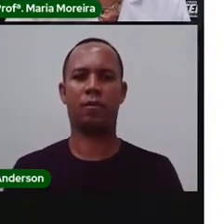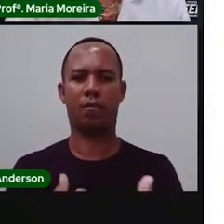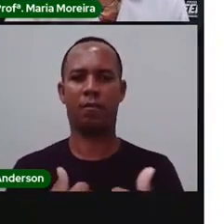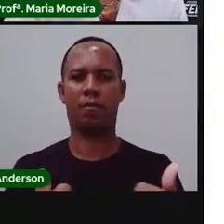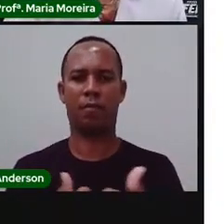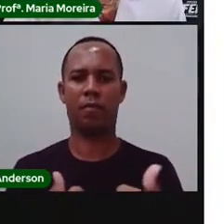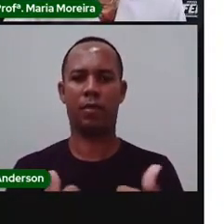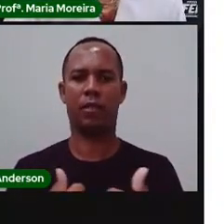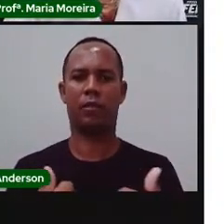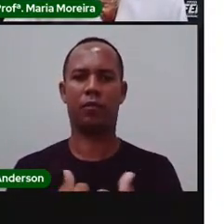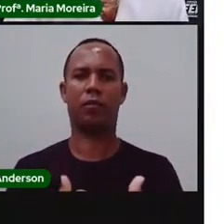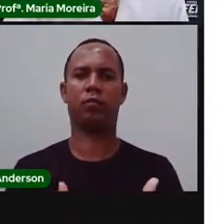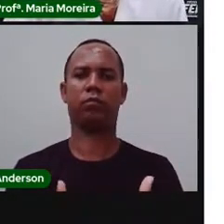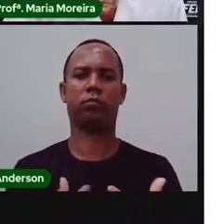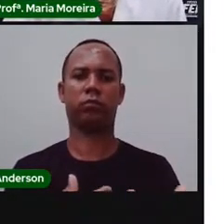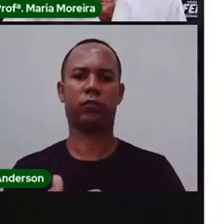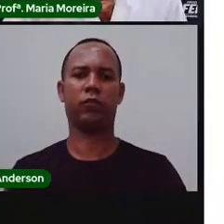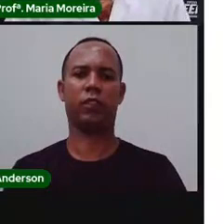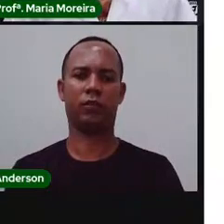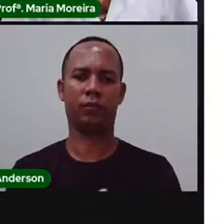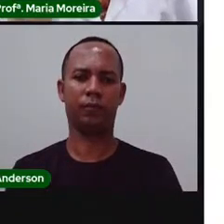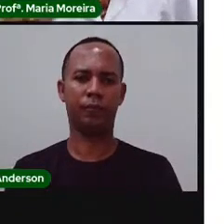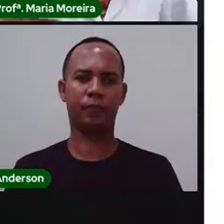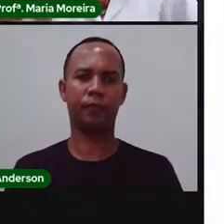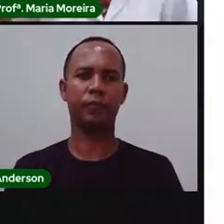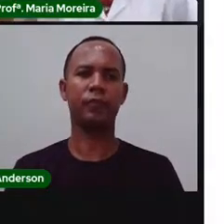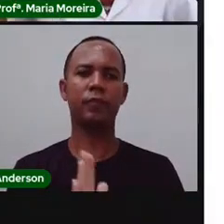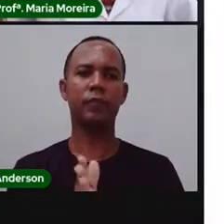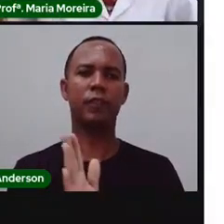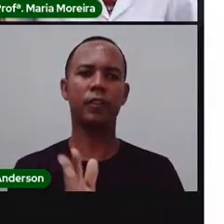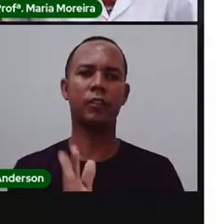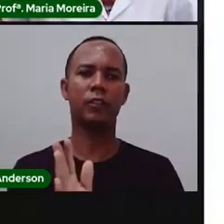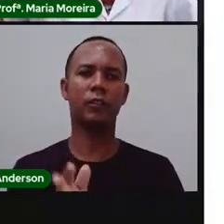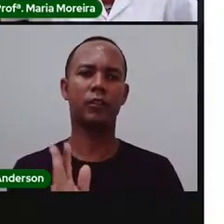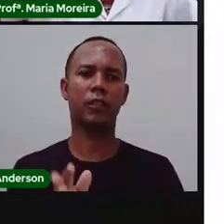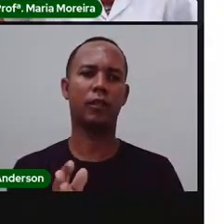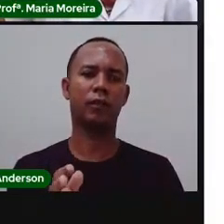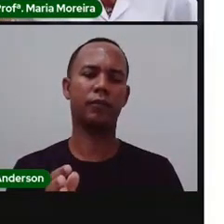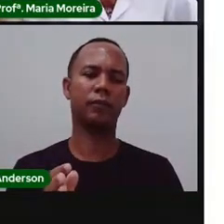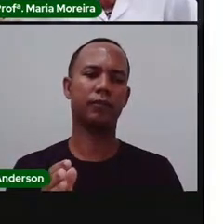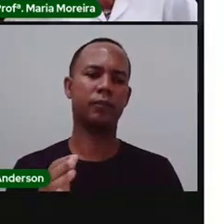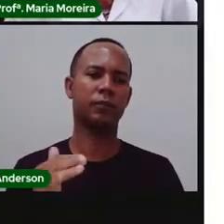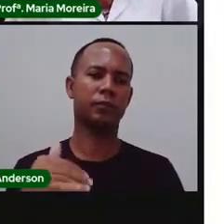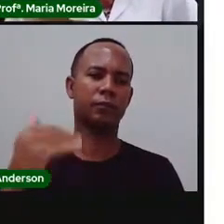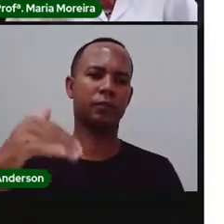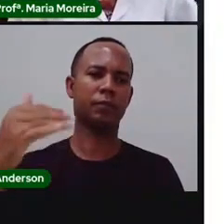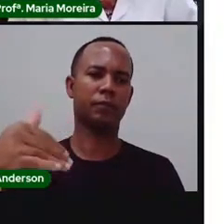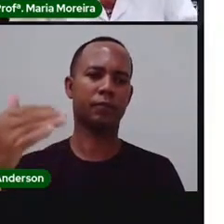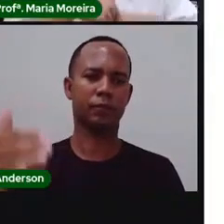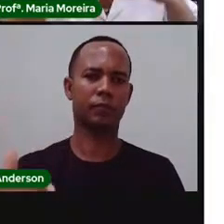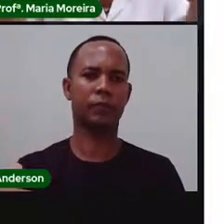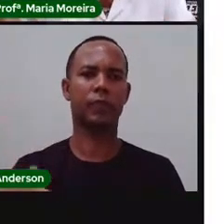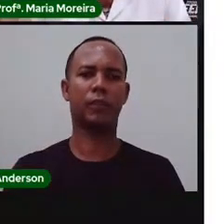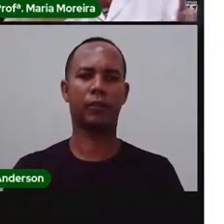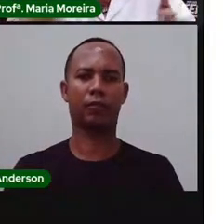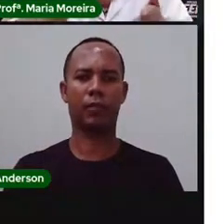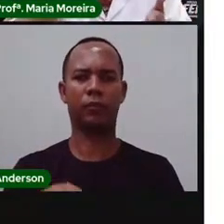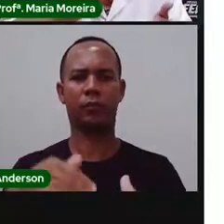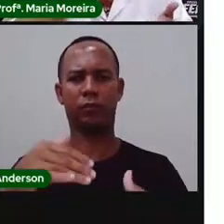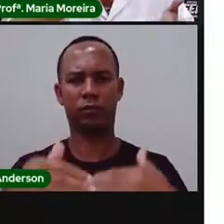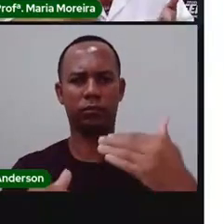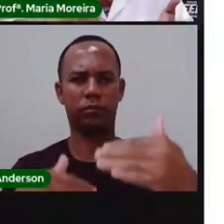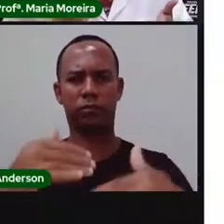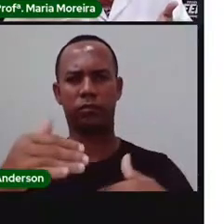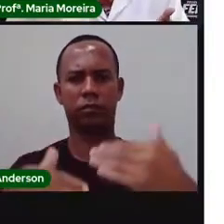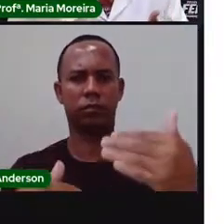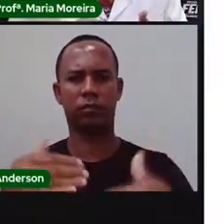Santana. Bom, já passando um pouquinho mais de tempo, porque obviamente as coisas não vão